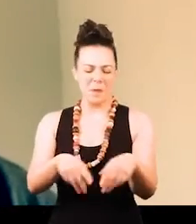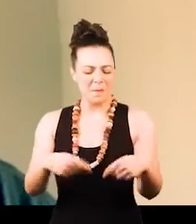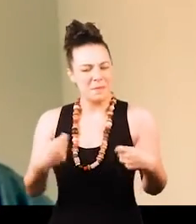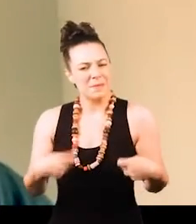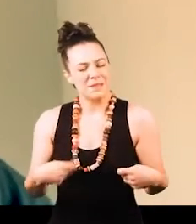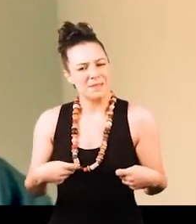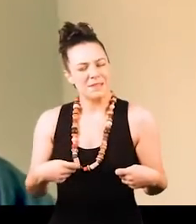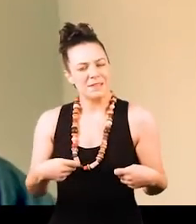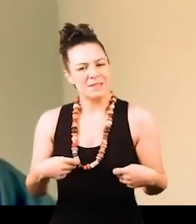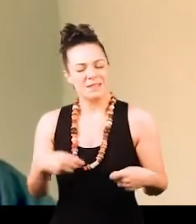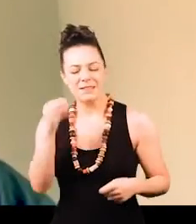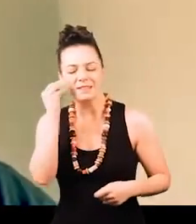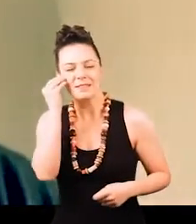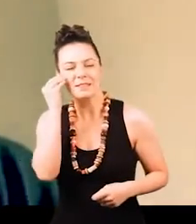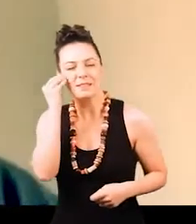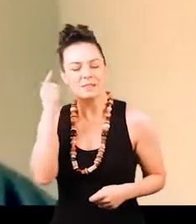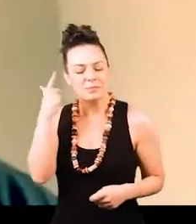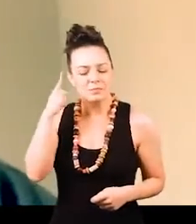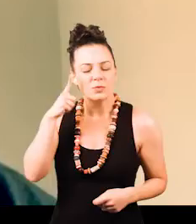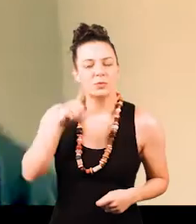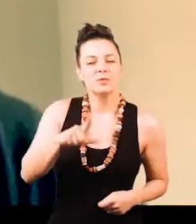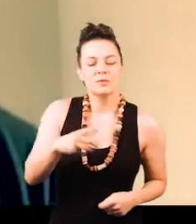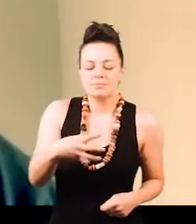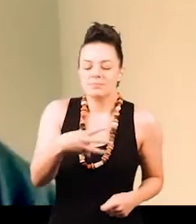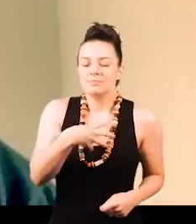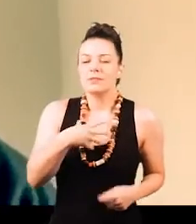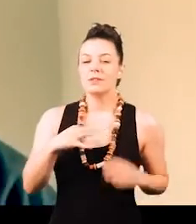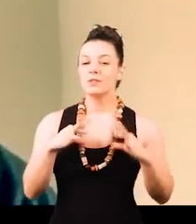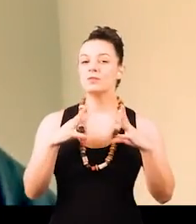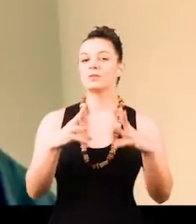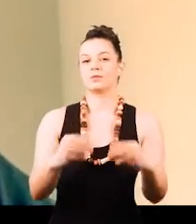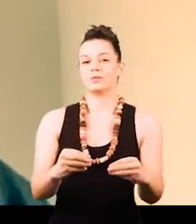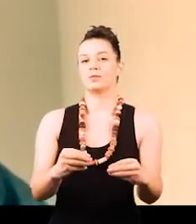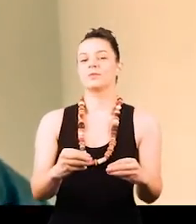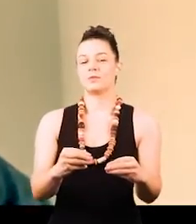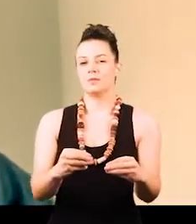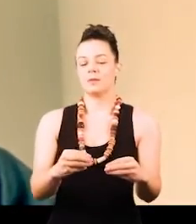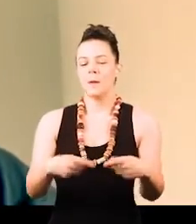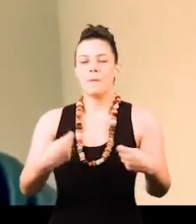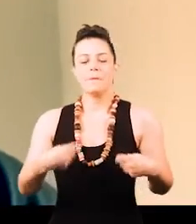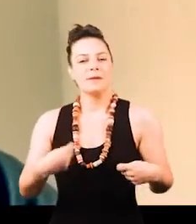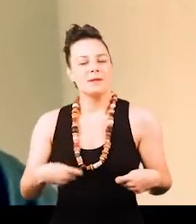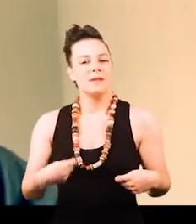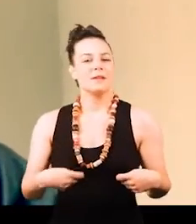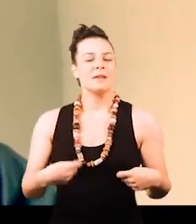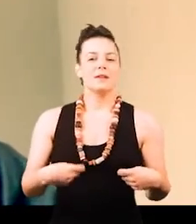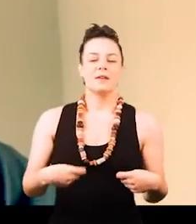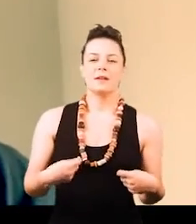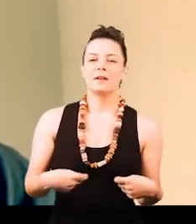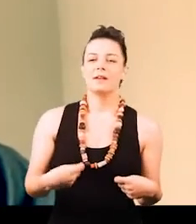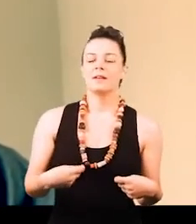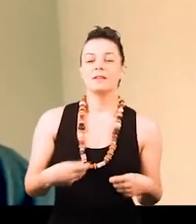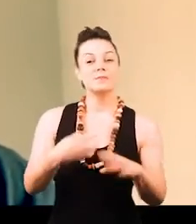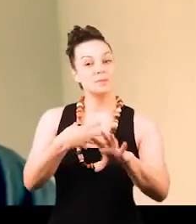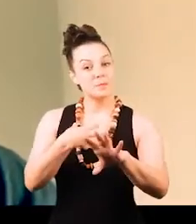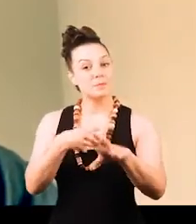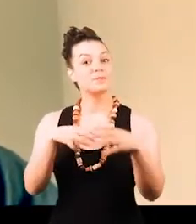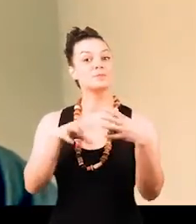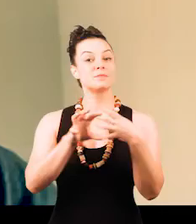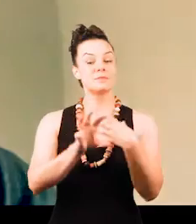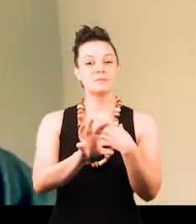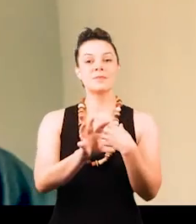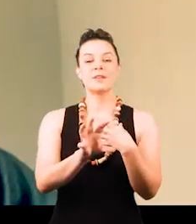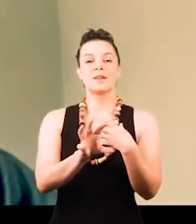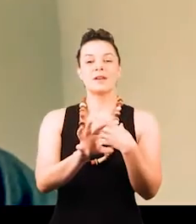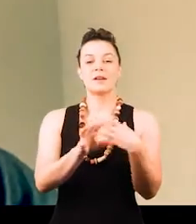excelente caminho, que é um caminho bom para ser, sentir-se todo mundo, é o